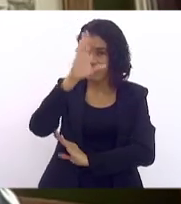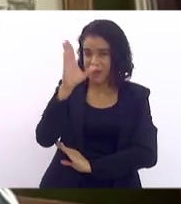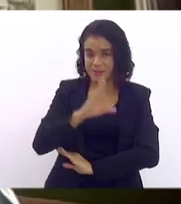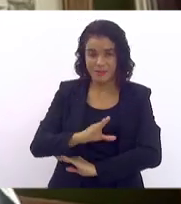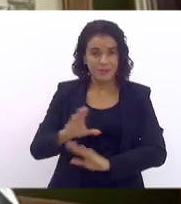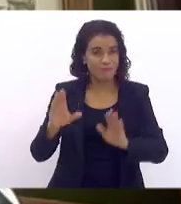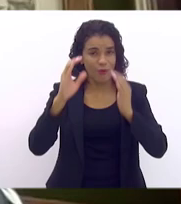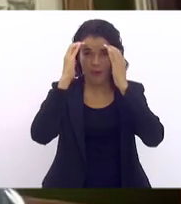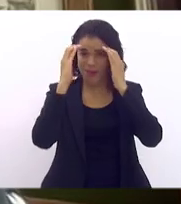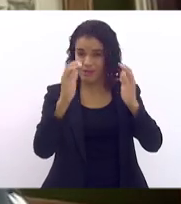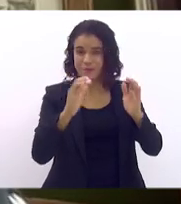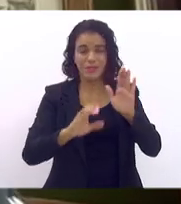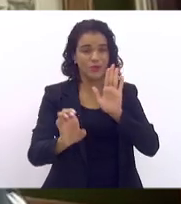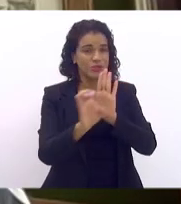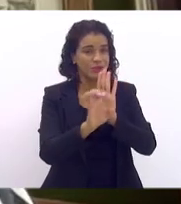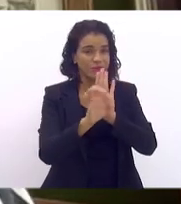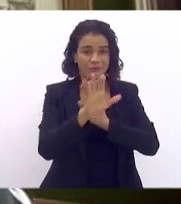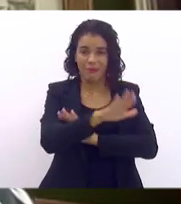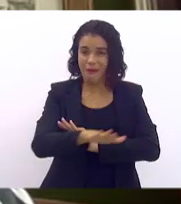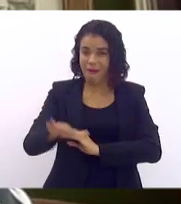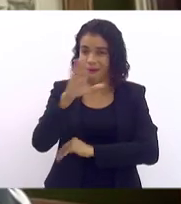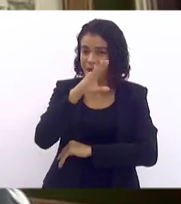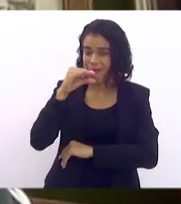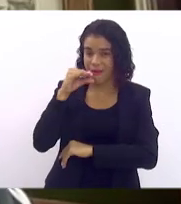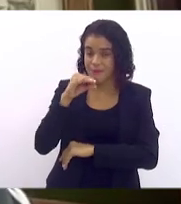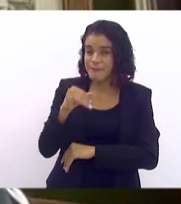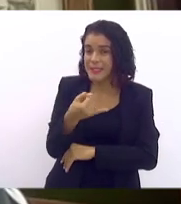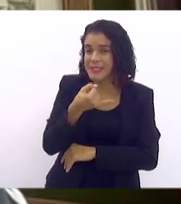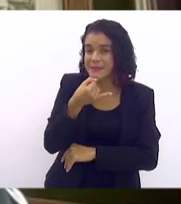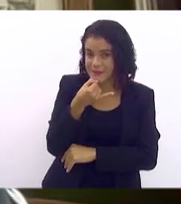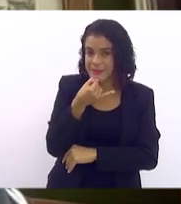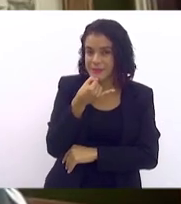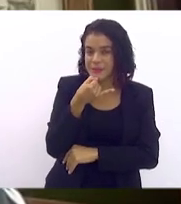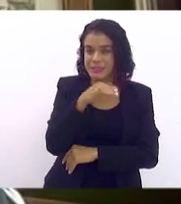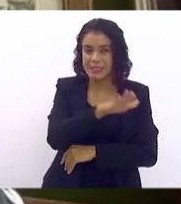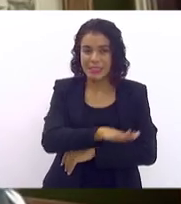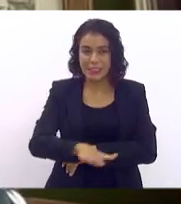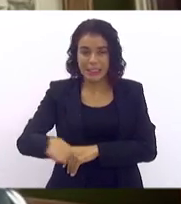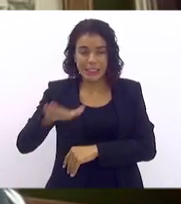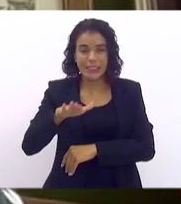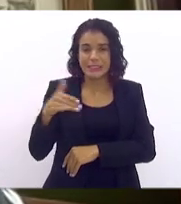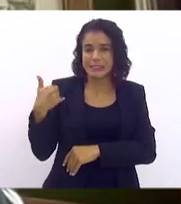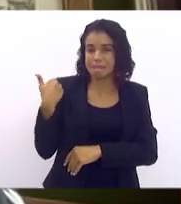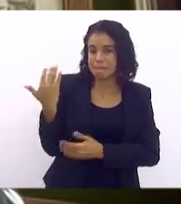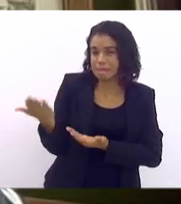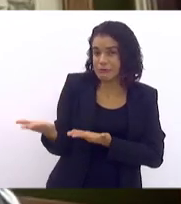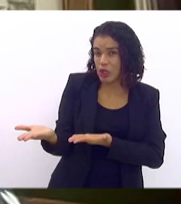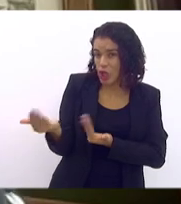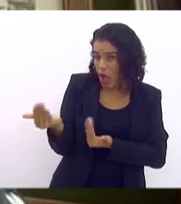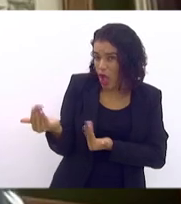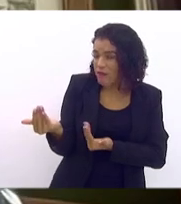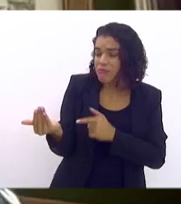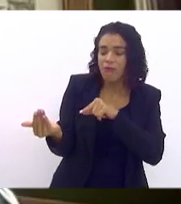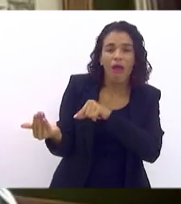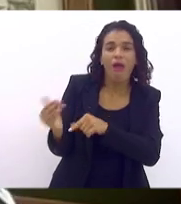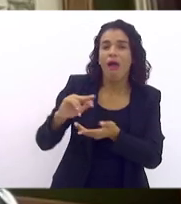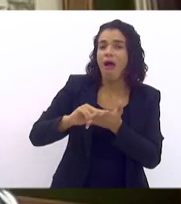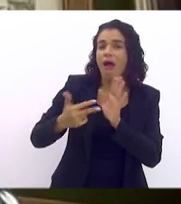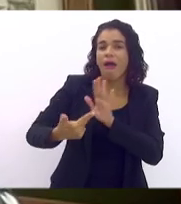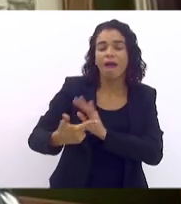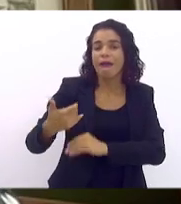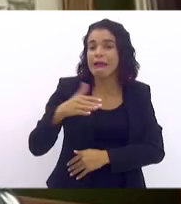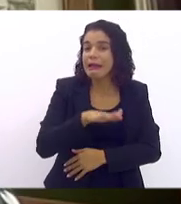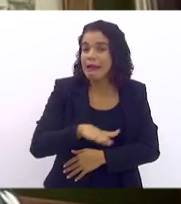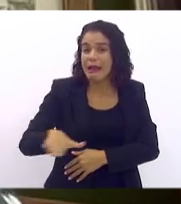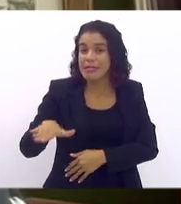Estatuto da Criança e do Adolescente. E, infelizmente, crianças muito novas, e quando eu falo muito novas, eu estou falando de